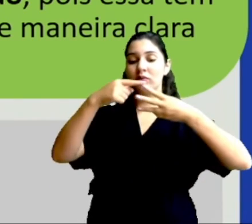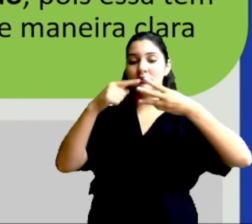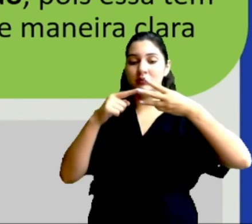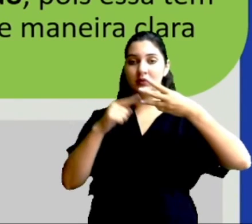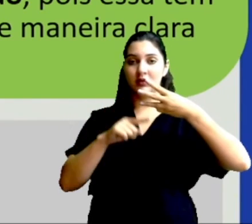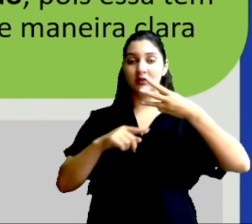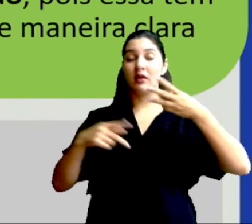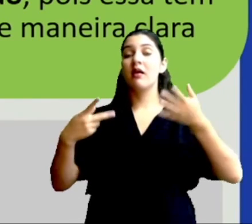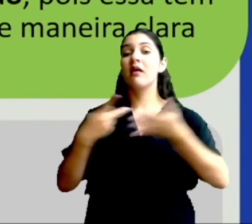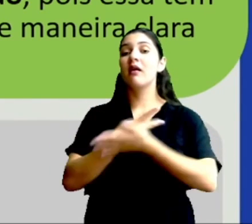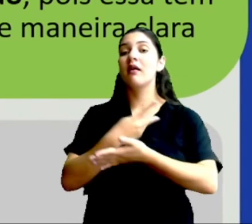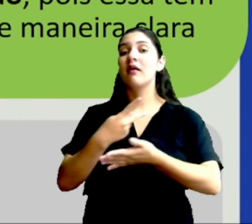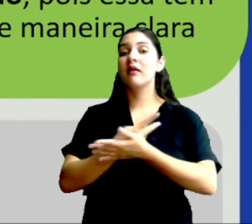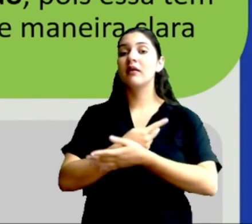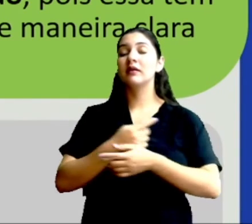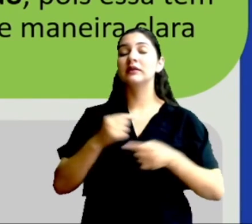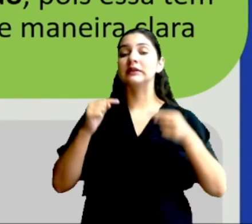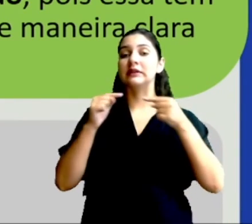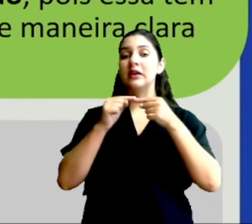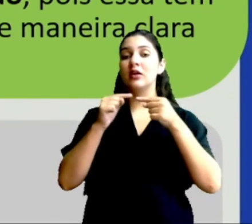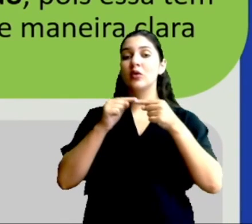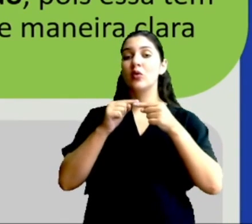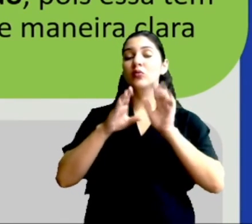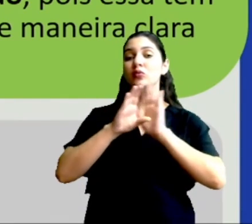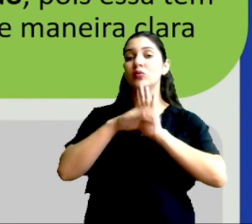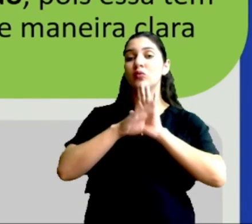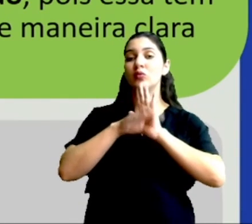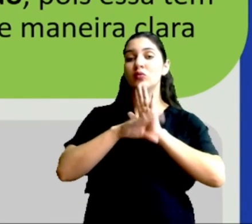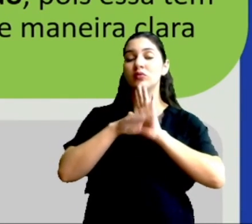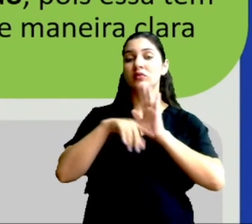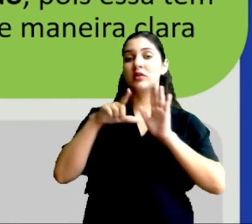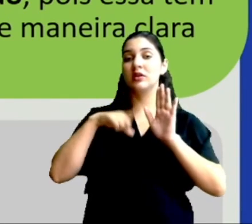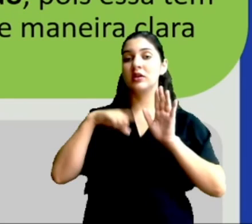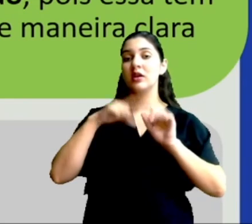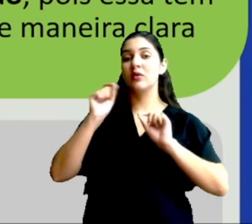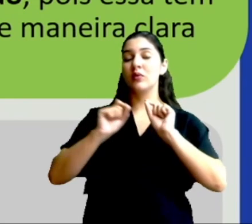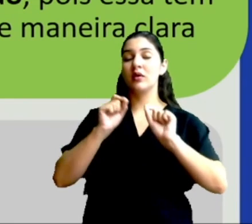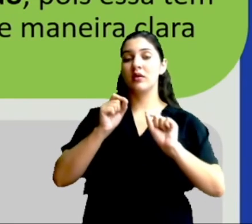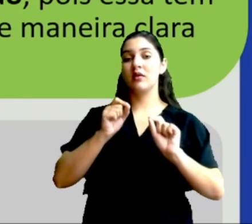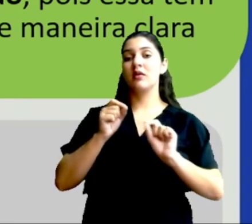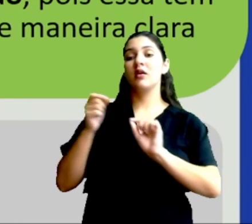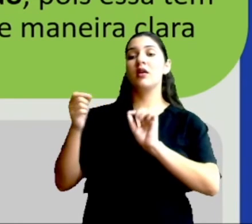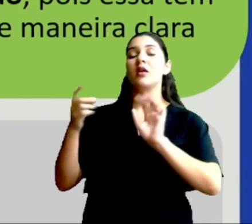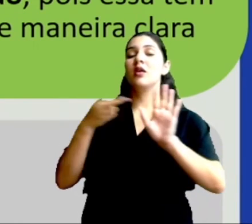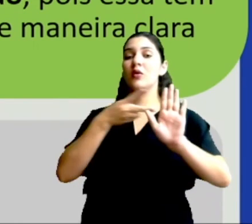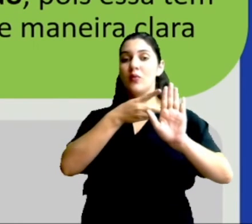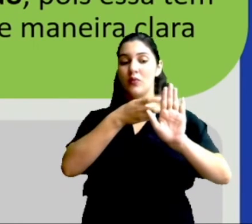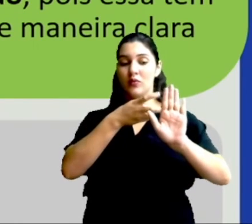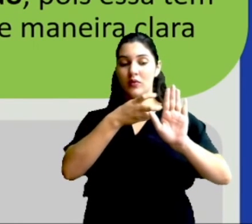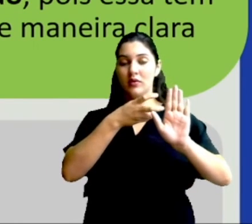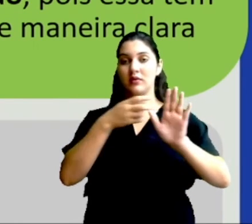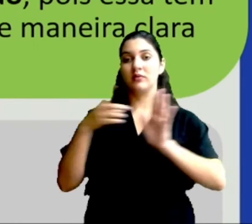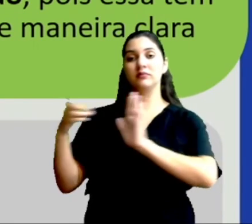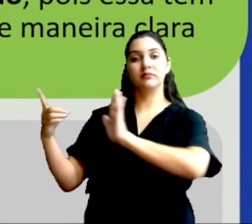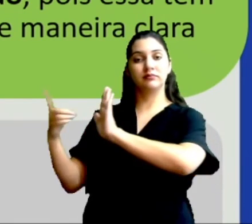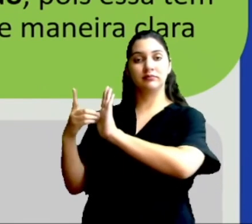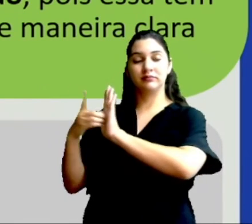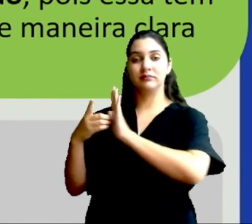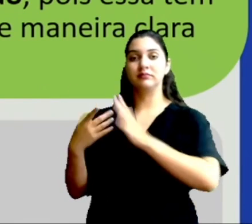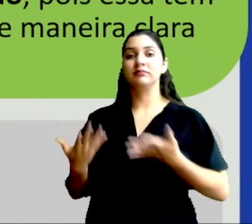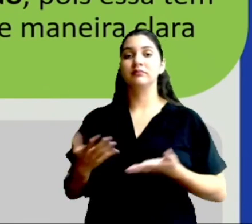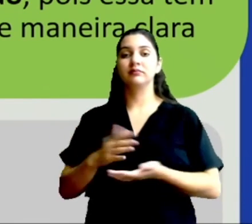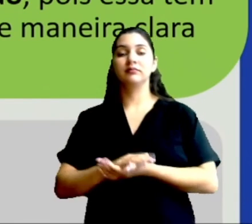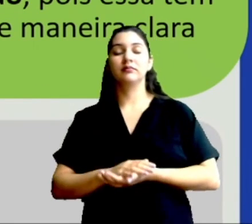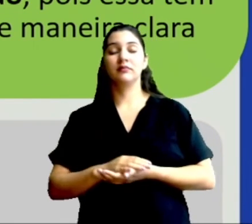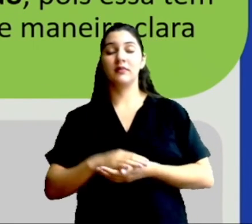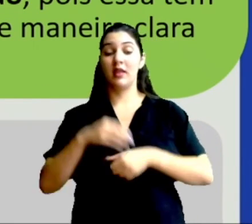seria a errada, de acordo com o conceito que a gente tem sobre conotação e denotação? Então,